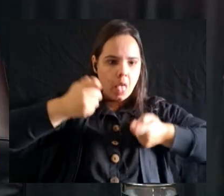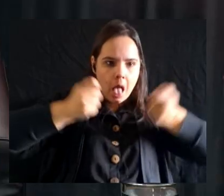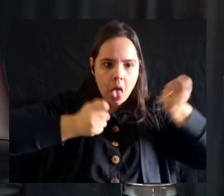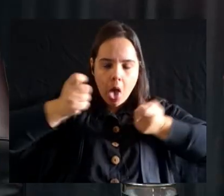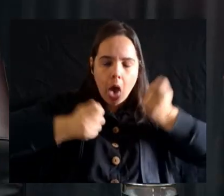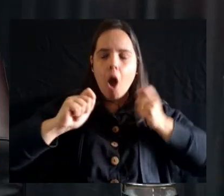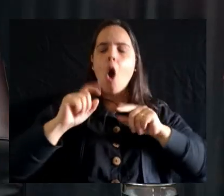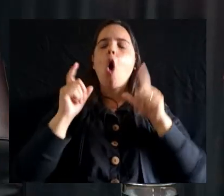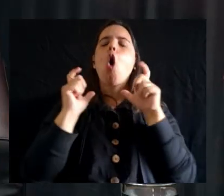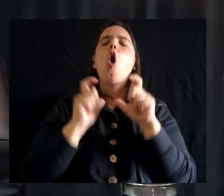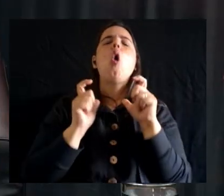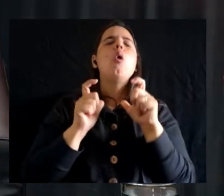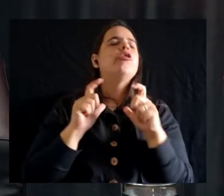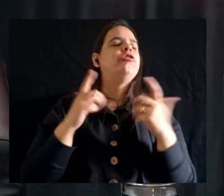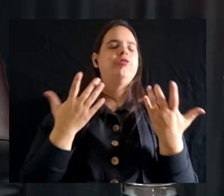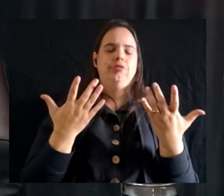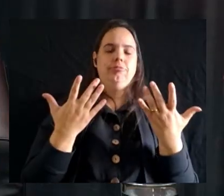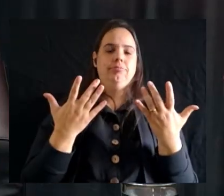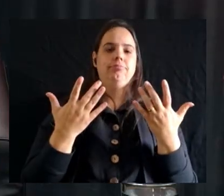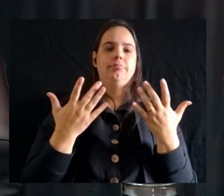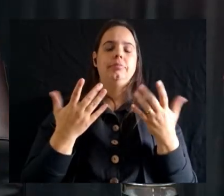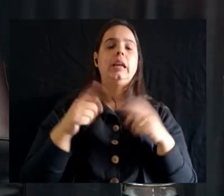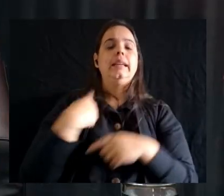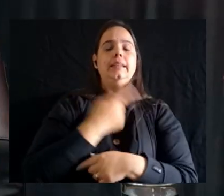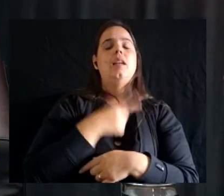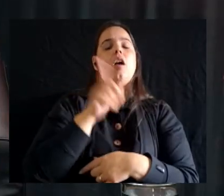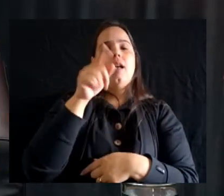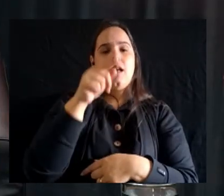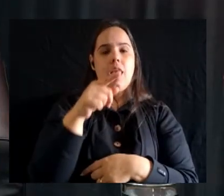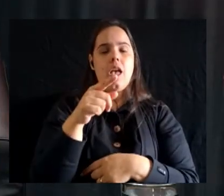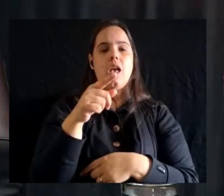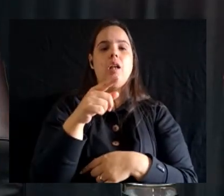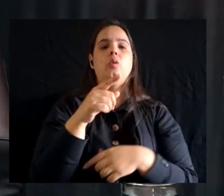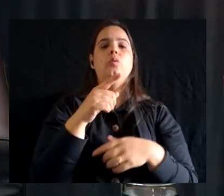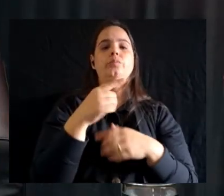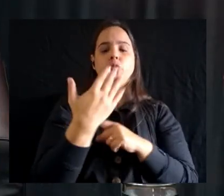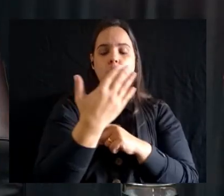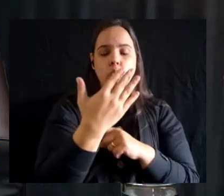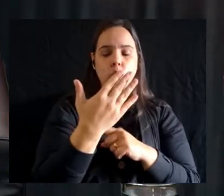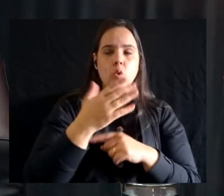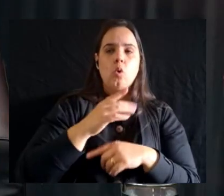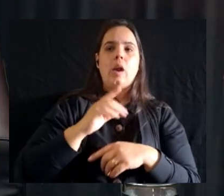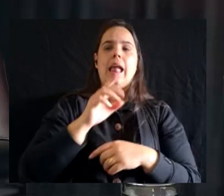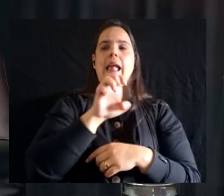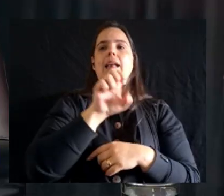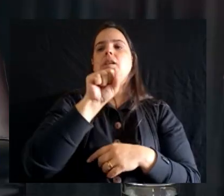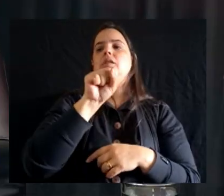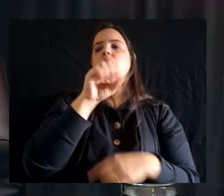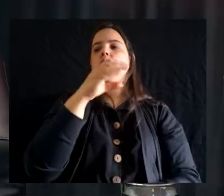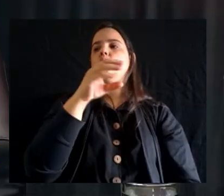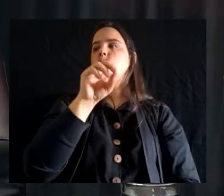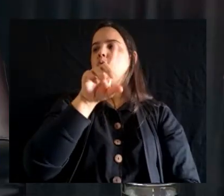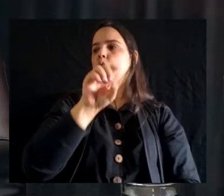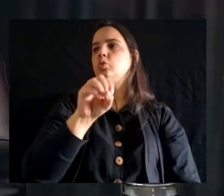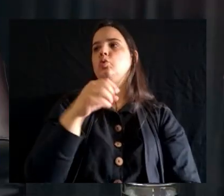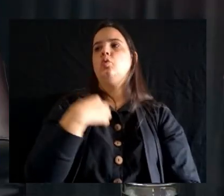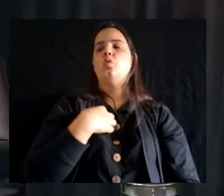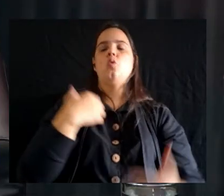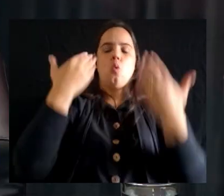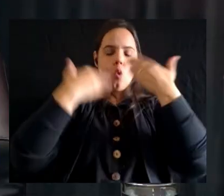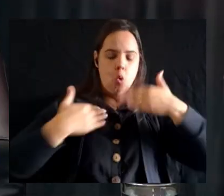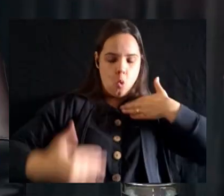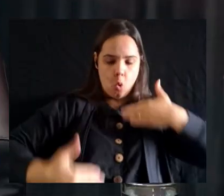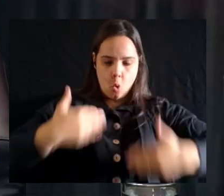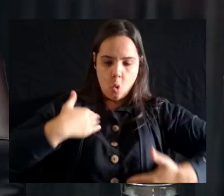núcleo de tudo isso antes. Então realmente, né, o escudo, o corpo é um escudo, a imagem é um escudo, o comportamento, e